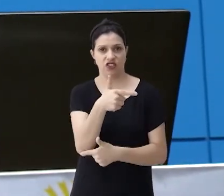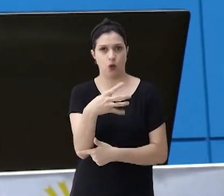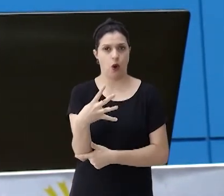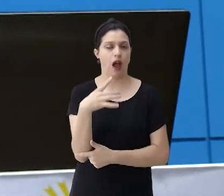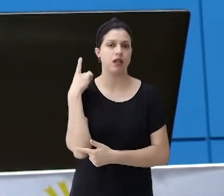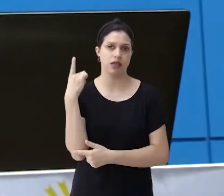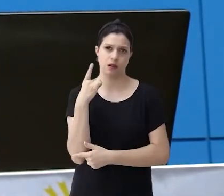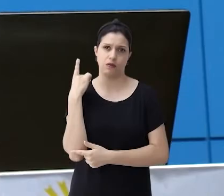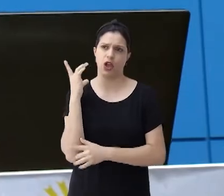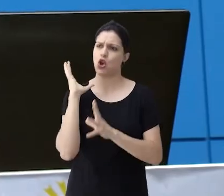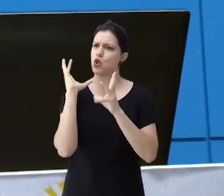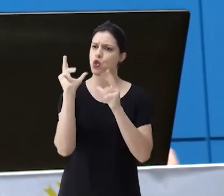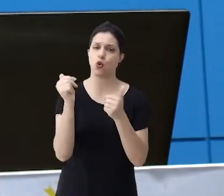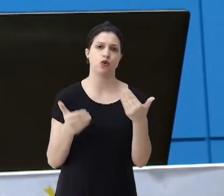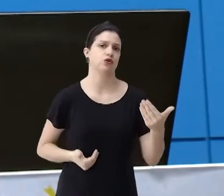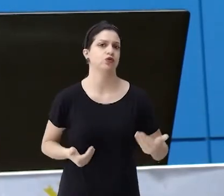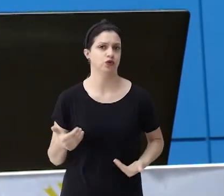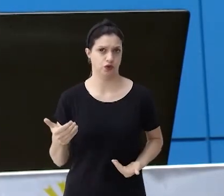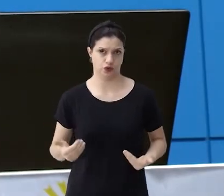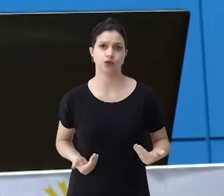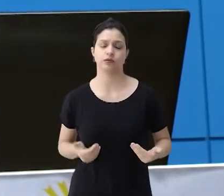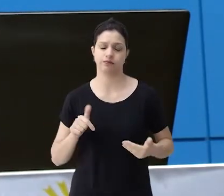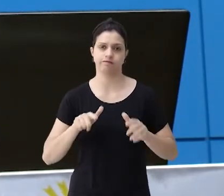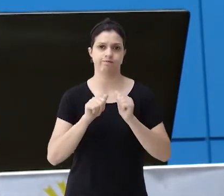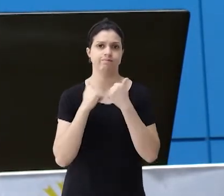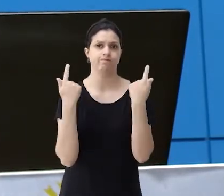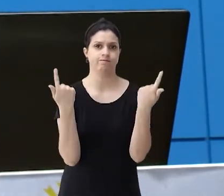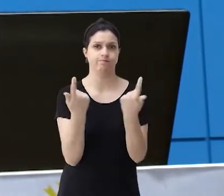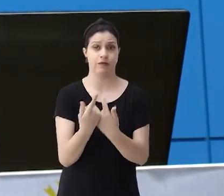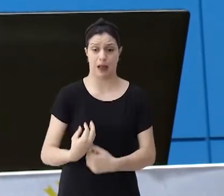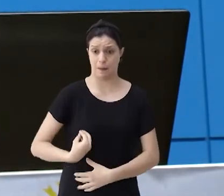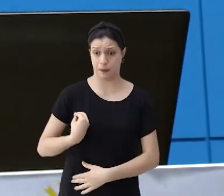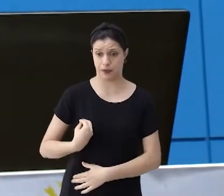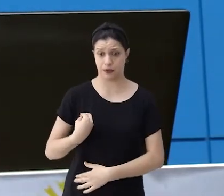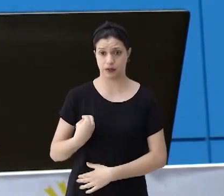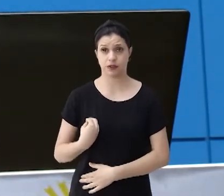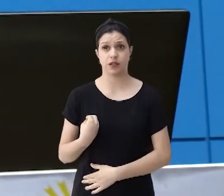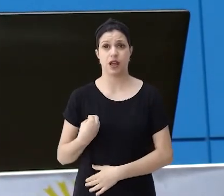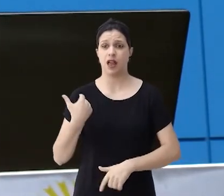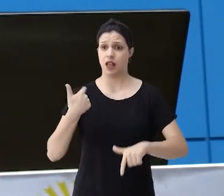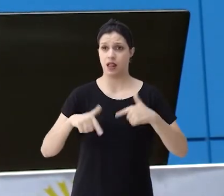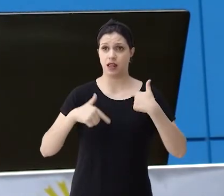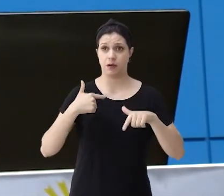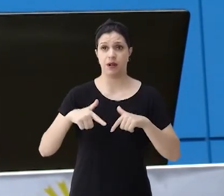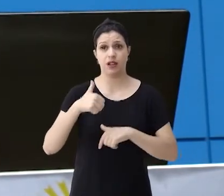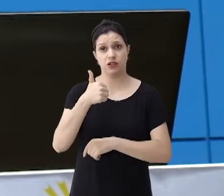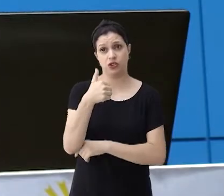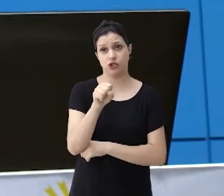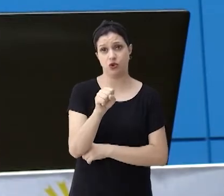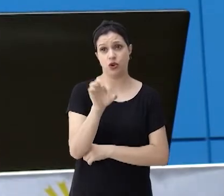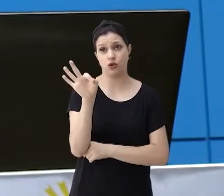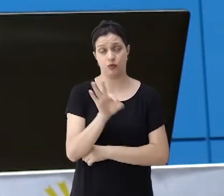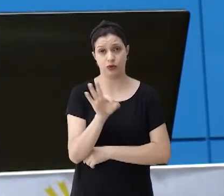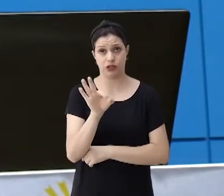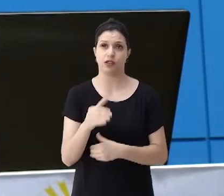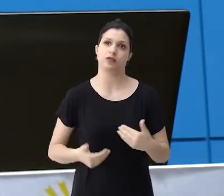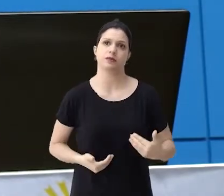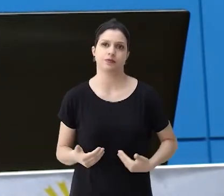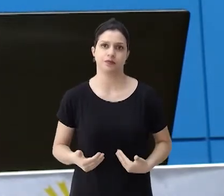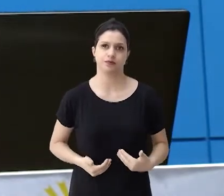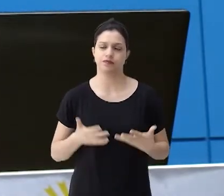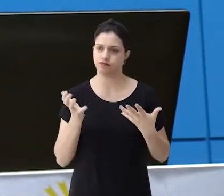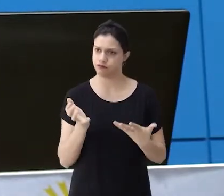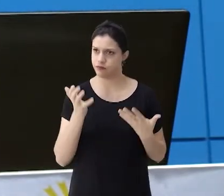24 senhores deputados, a todos os funcionários da casa presentes. Nós estamos trabalhando com 18%